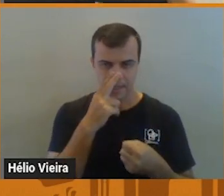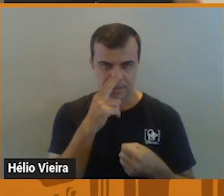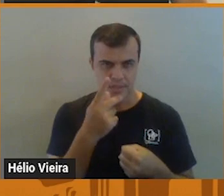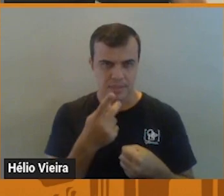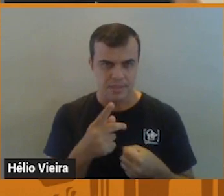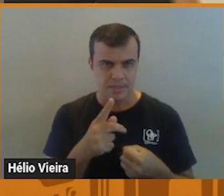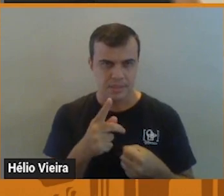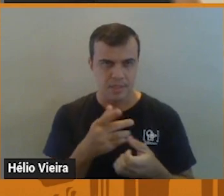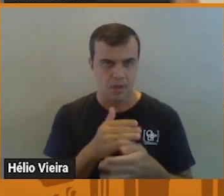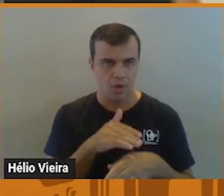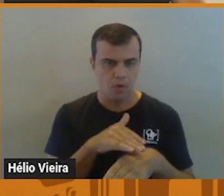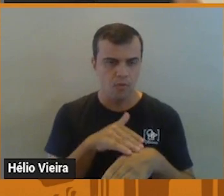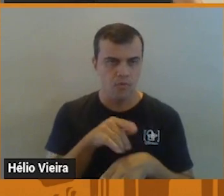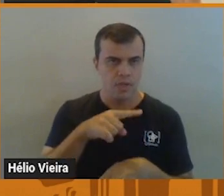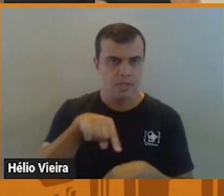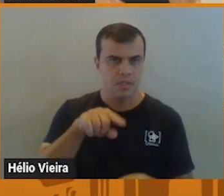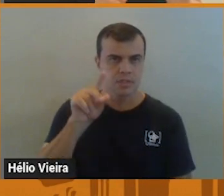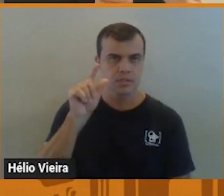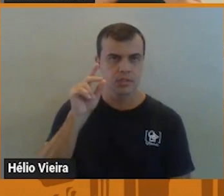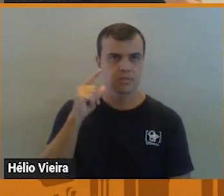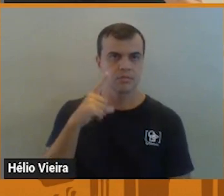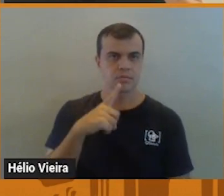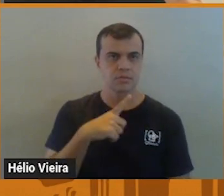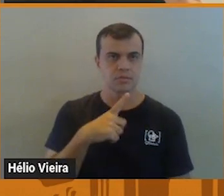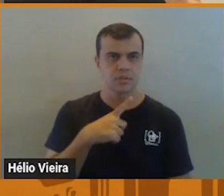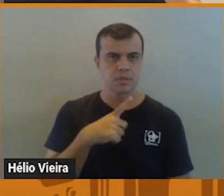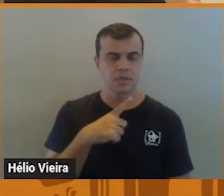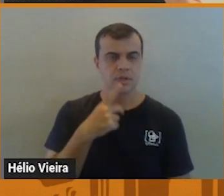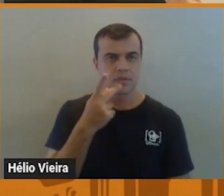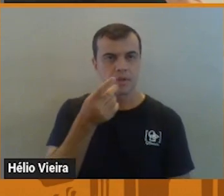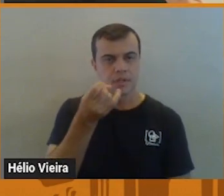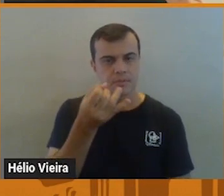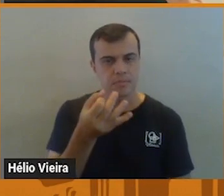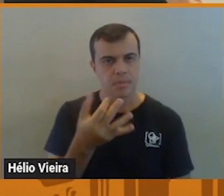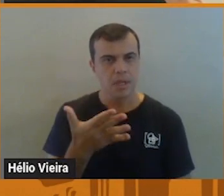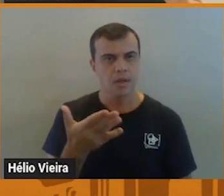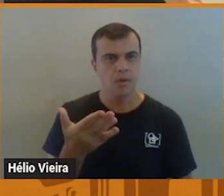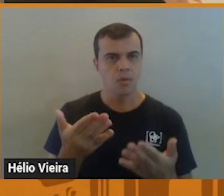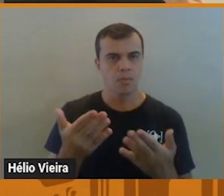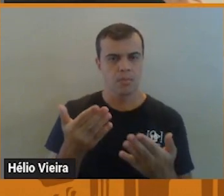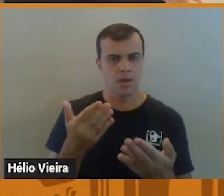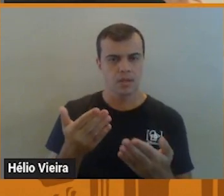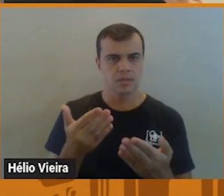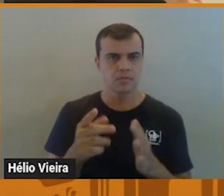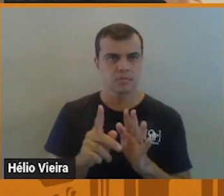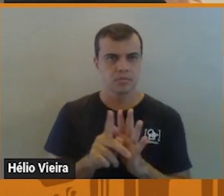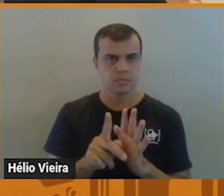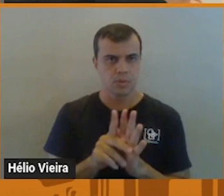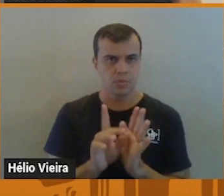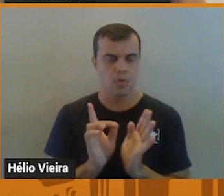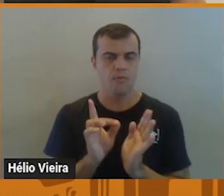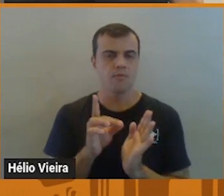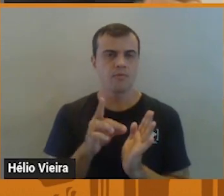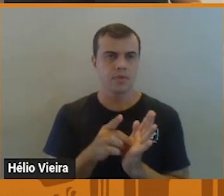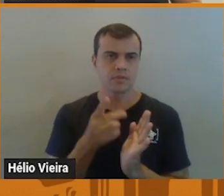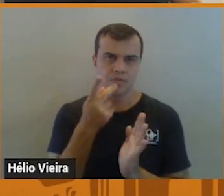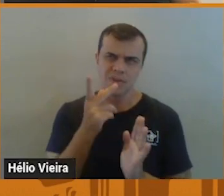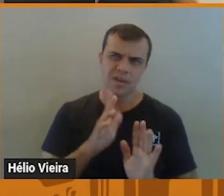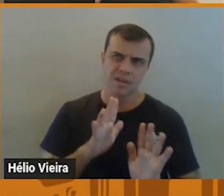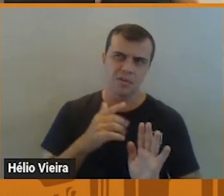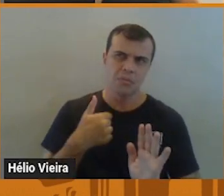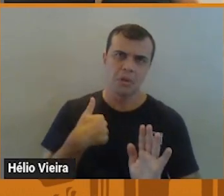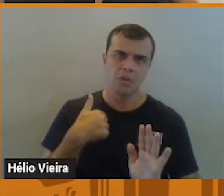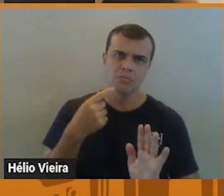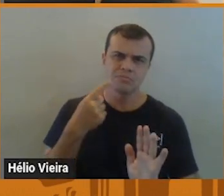eles irem conversar com os antigos é uma forma de trazer esse contraponto com a narrativa oficial para falar, não, mas eu não escutei,